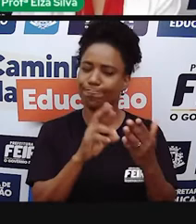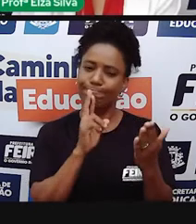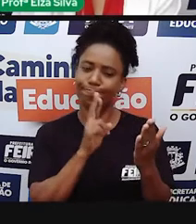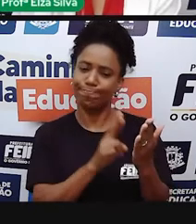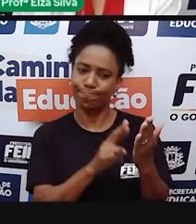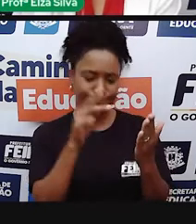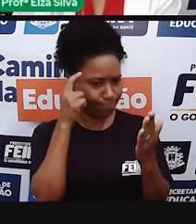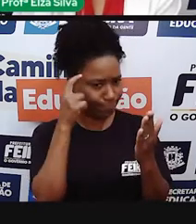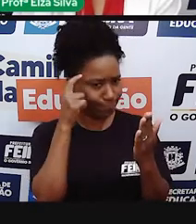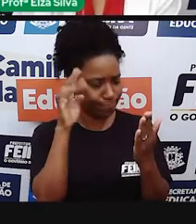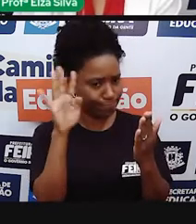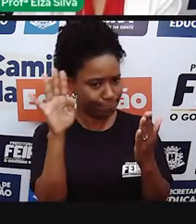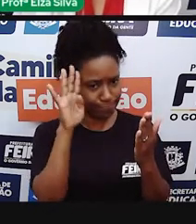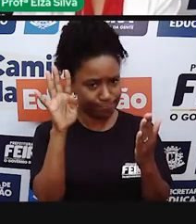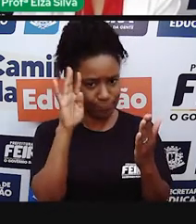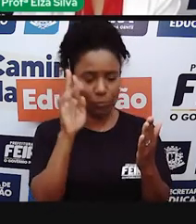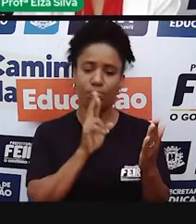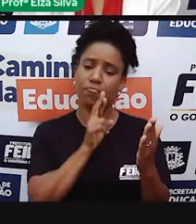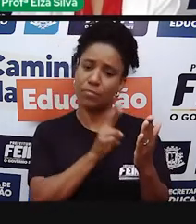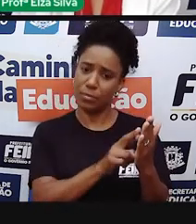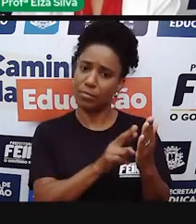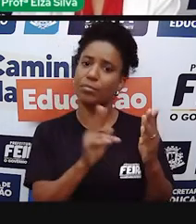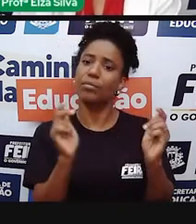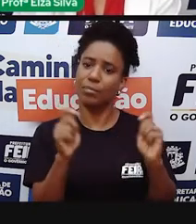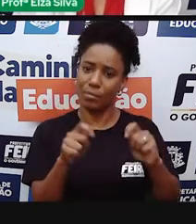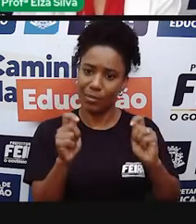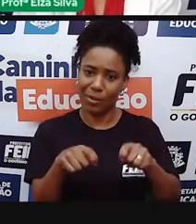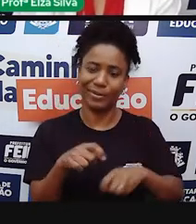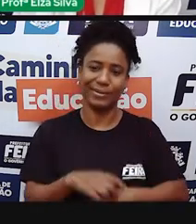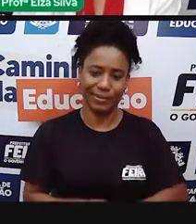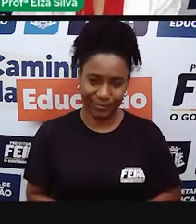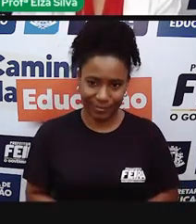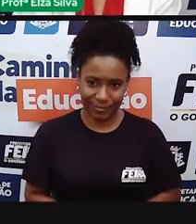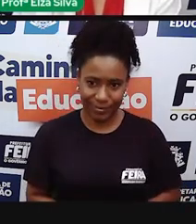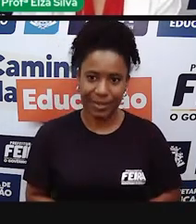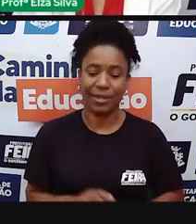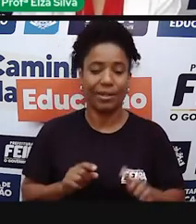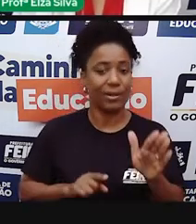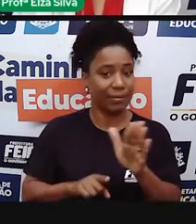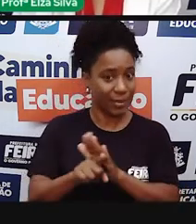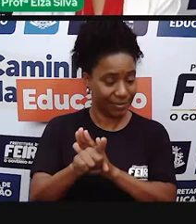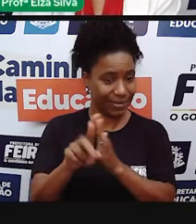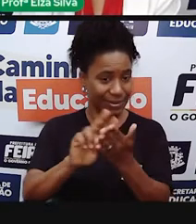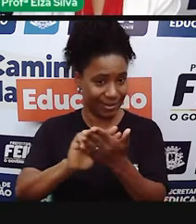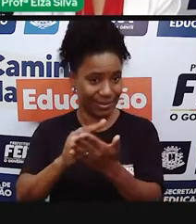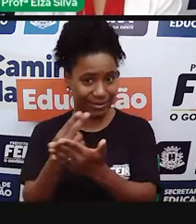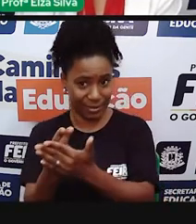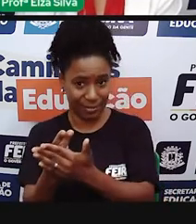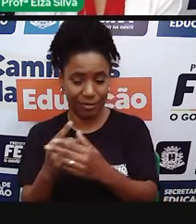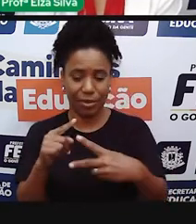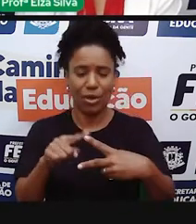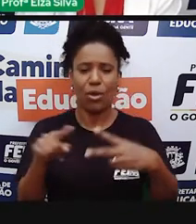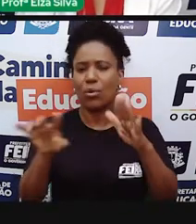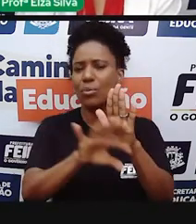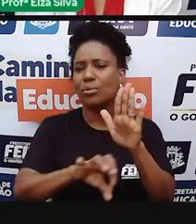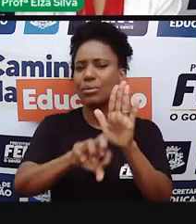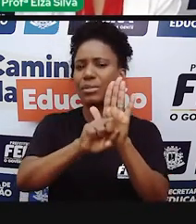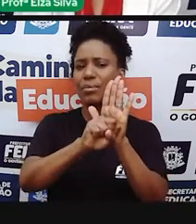conhecimentos. Do you know Olympic Games symbols? Você conhece os símbolos dos Jogos